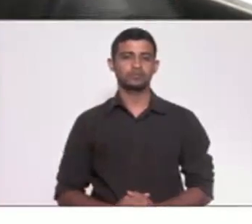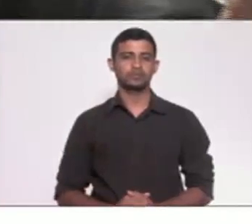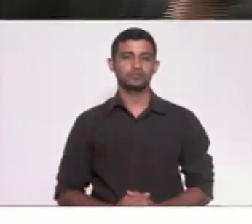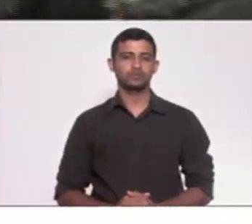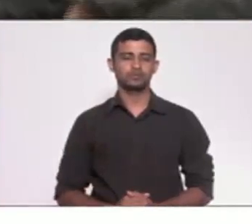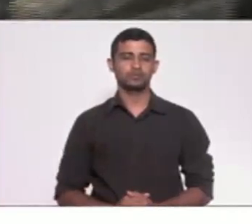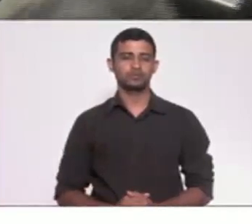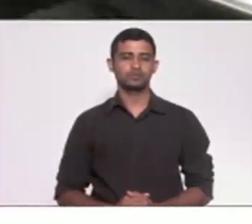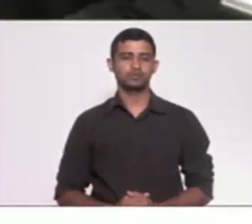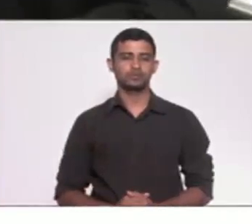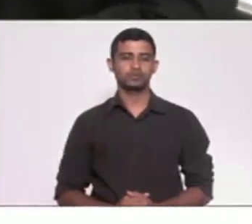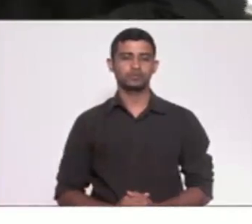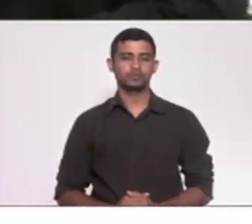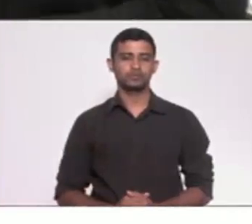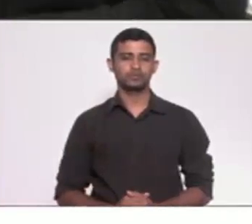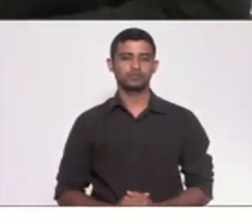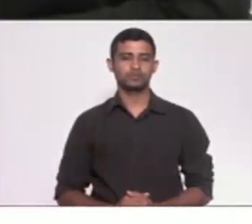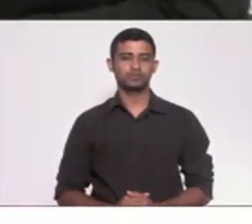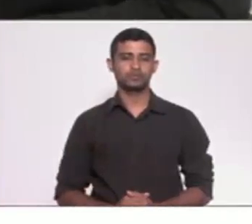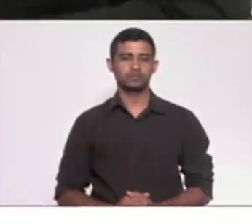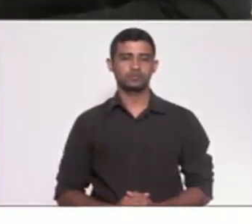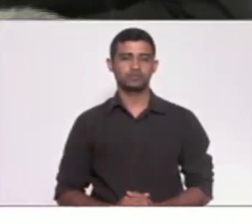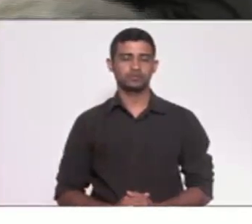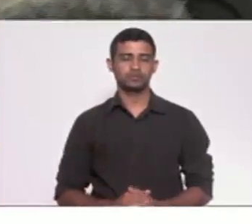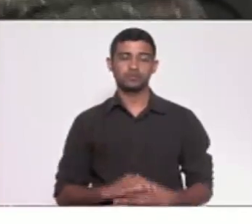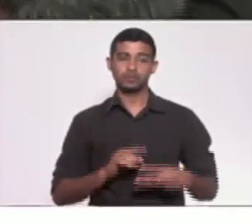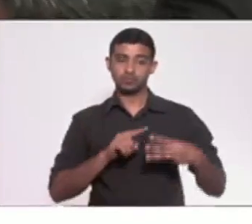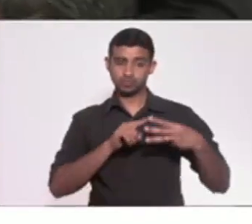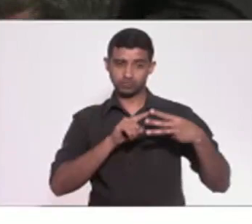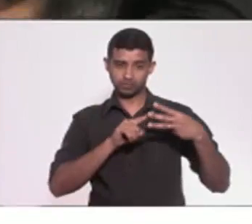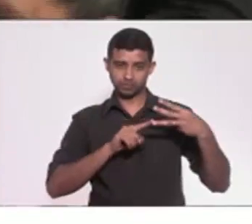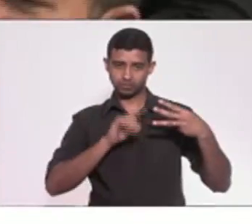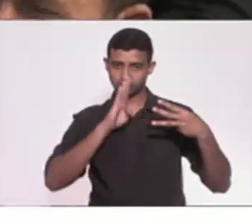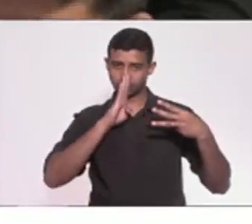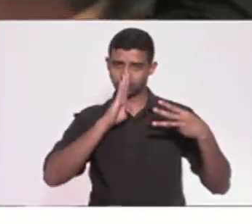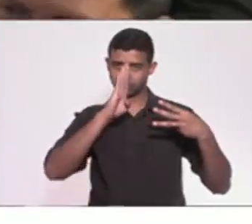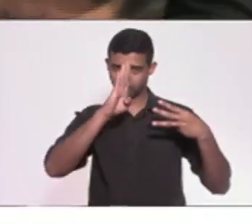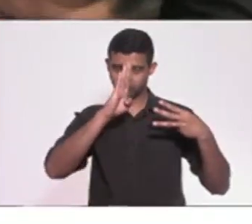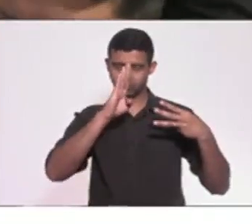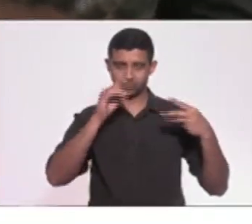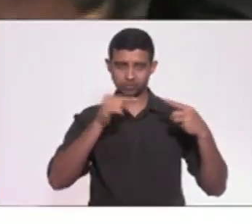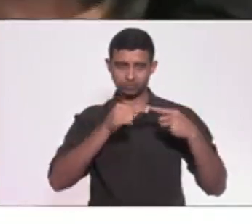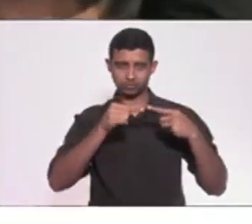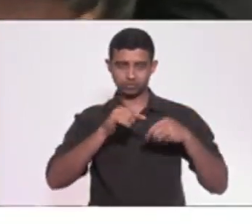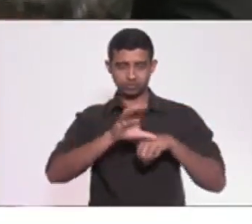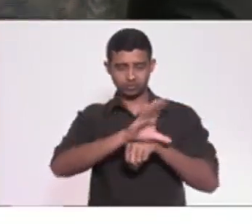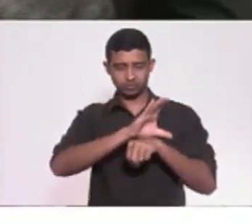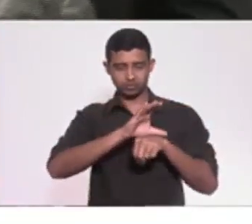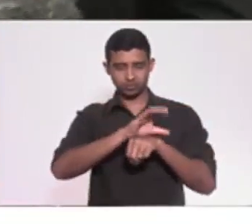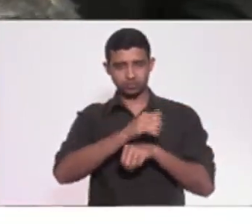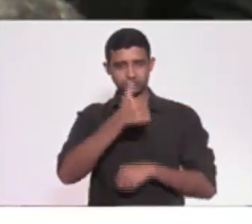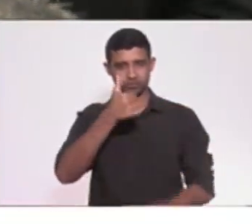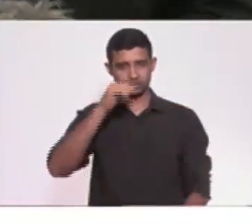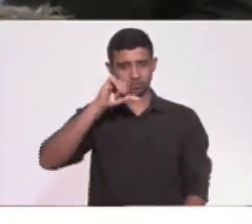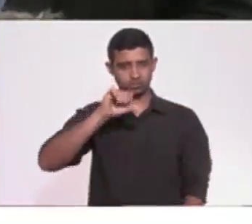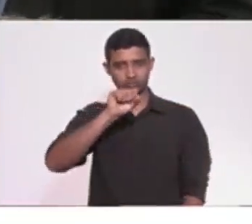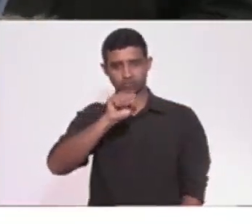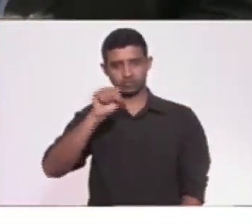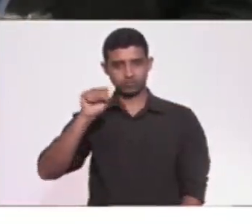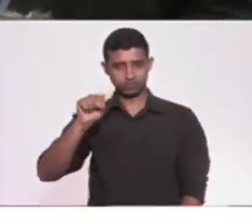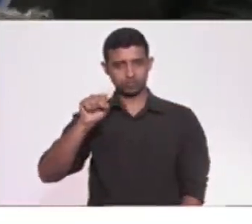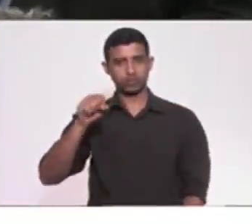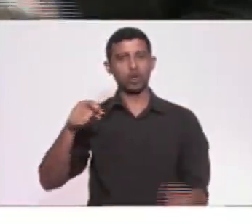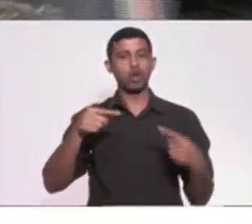os três principais legados da Constituição de 88 são